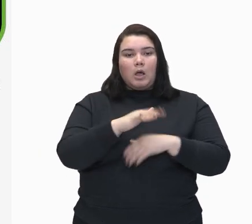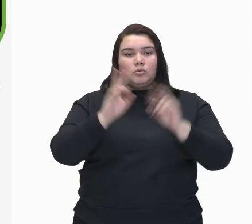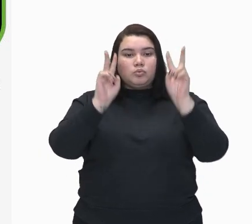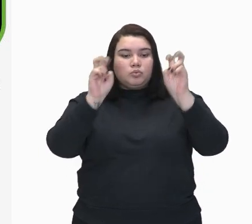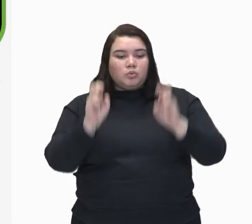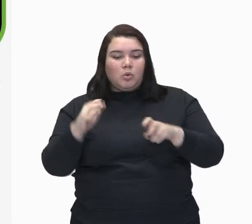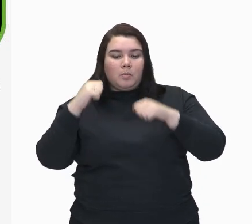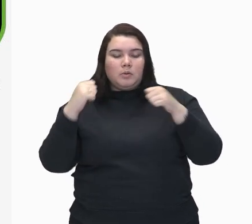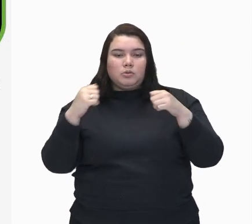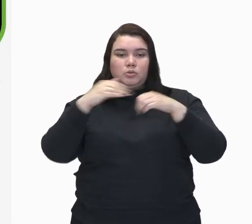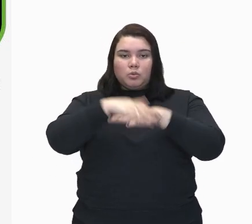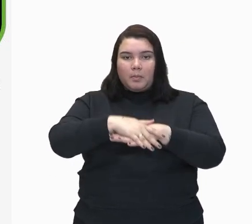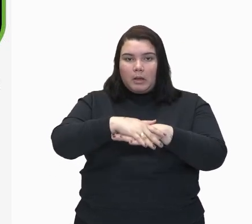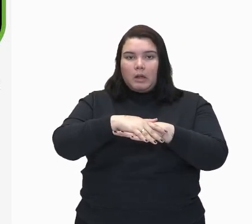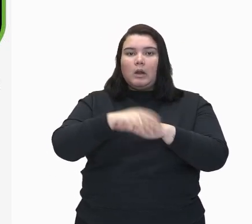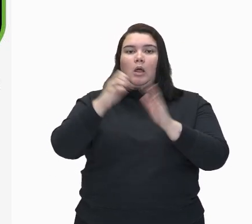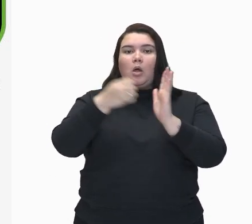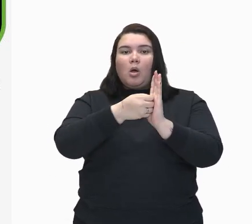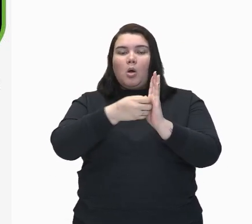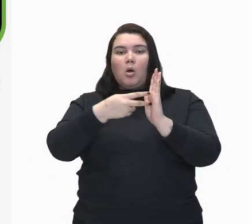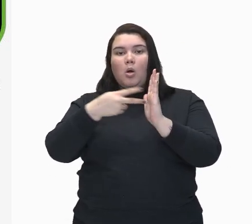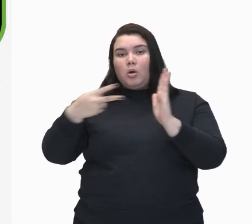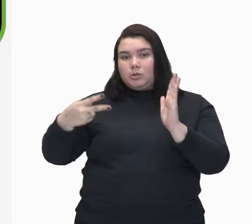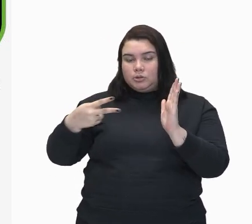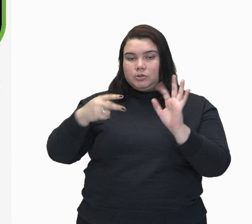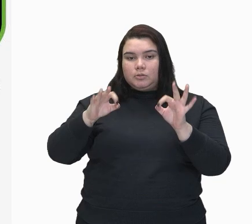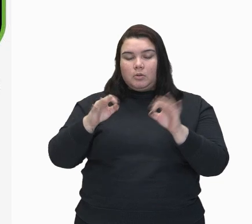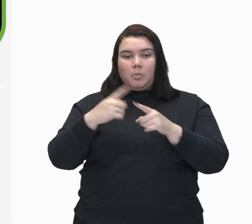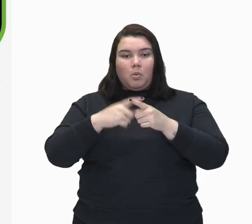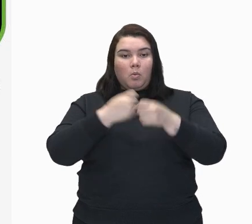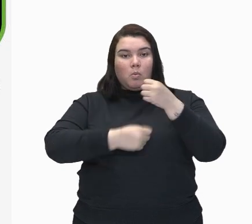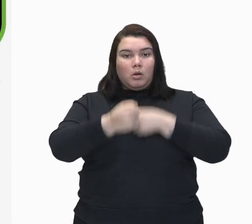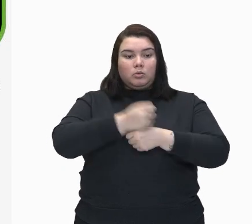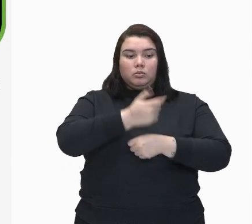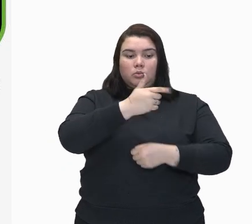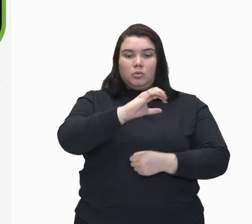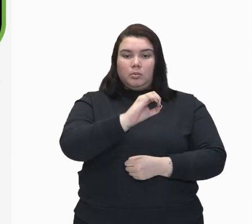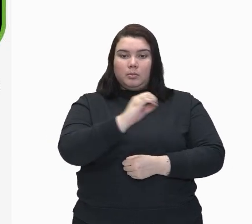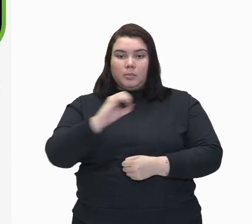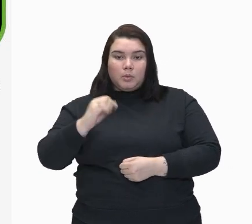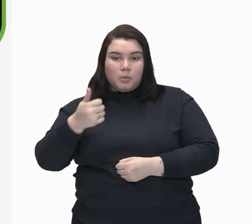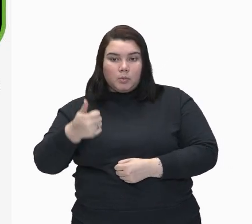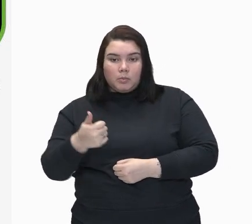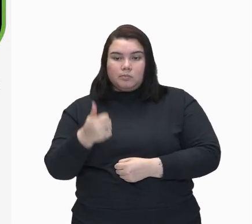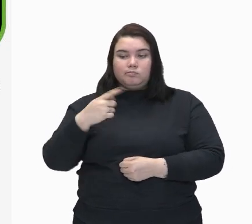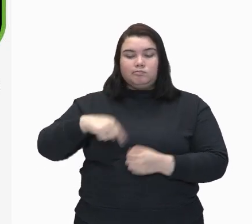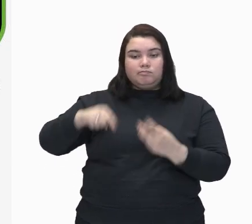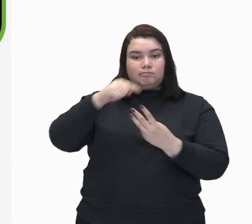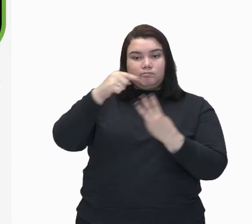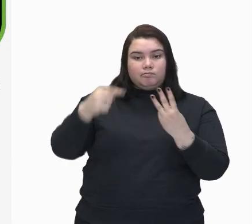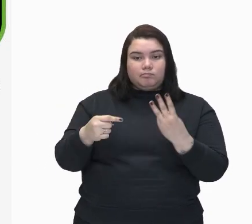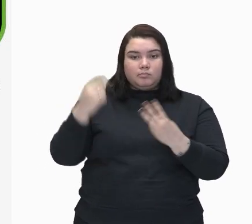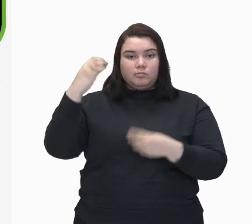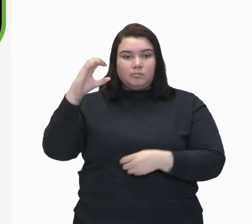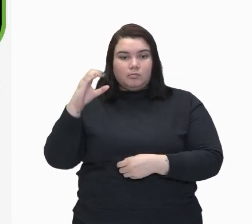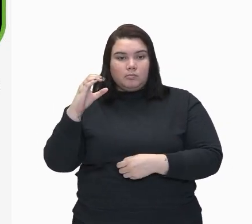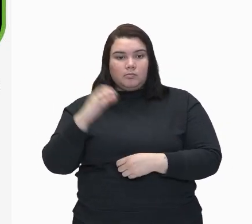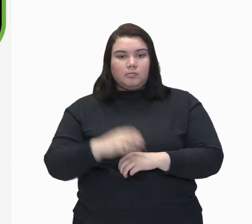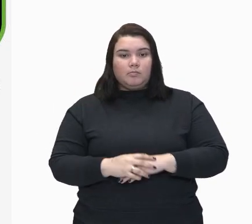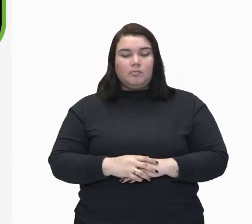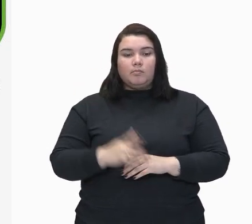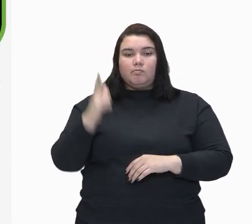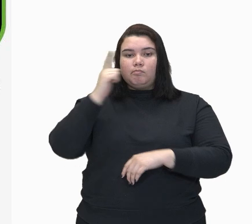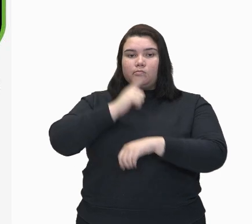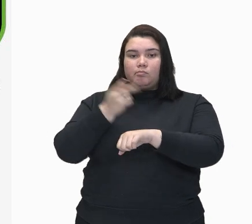da isomeria óptica. Quando, em 2001, esses três cientistas eles foram contemplados, laureados